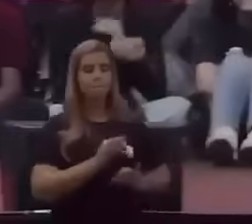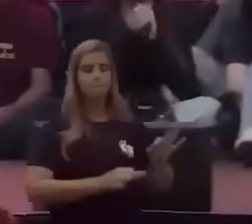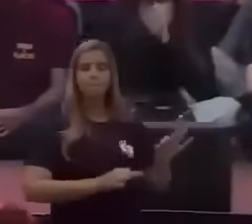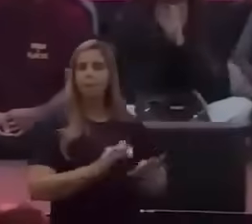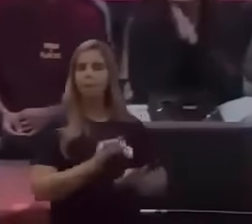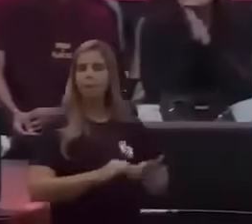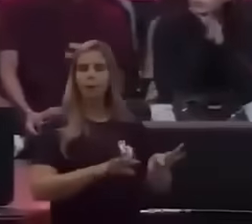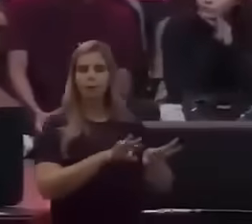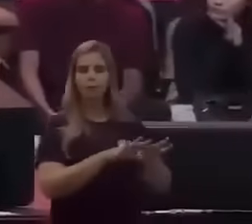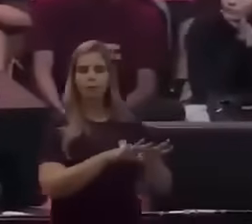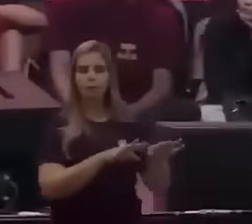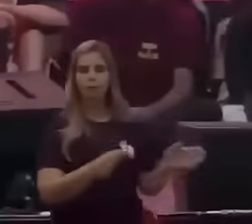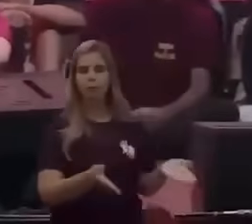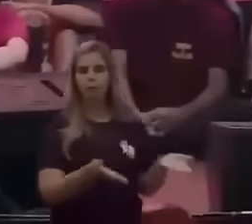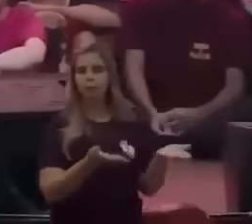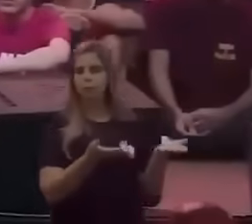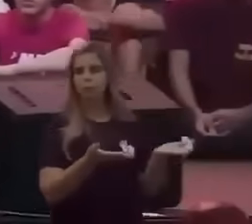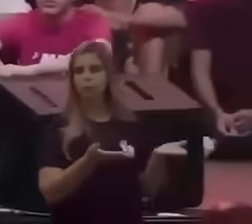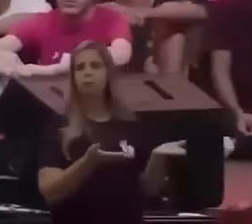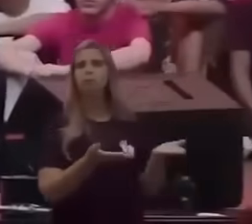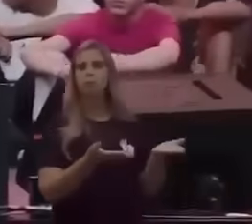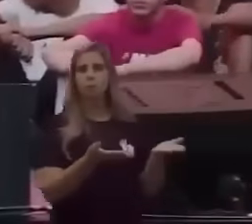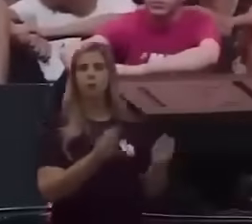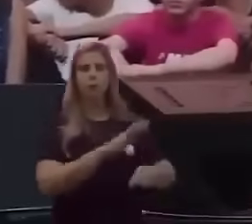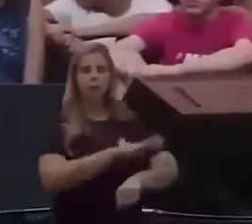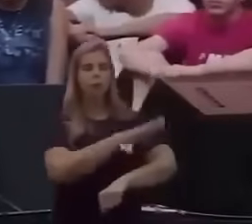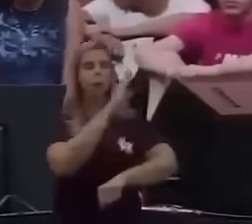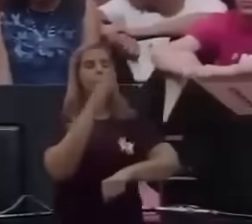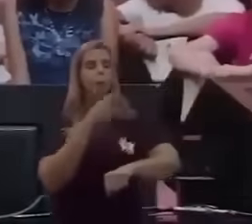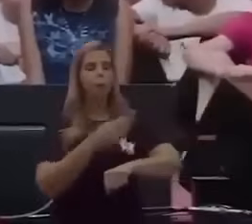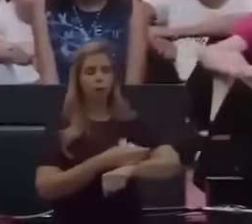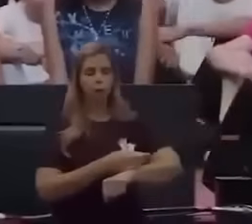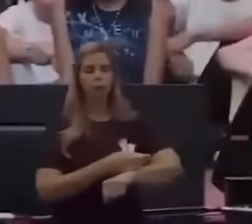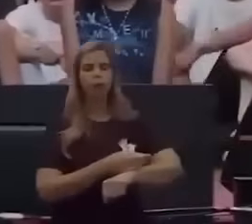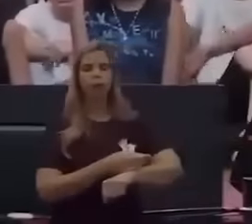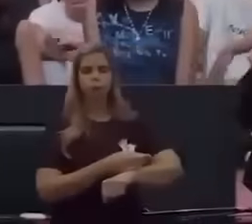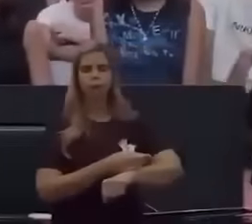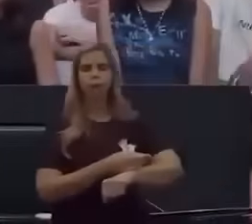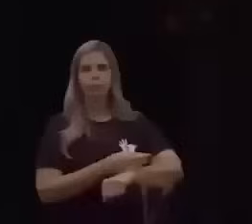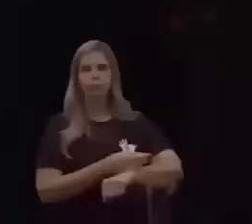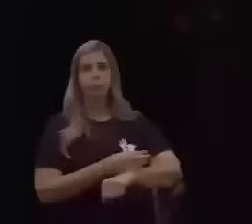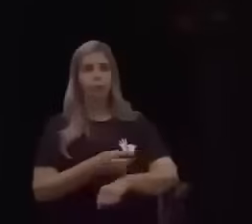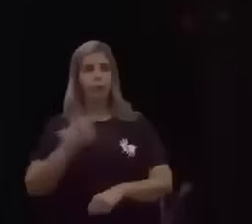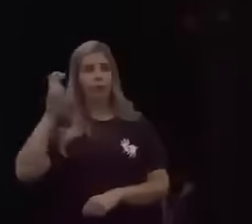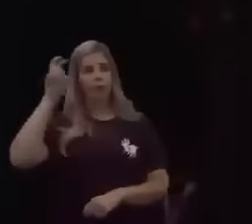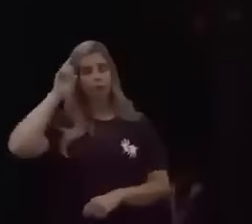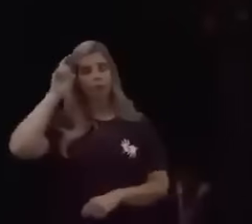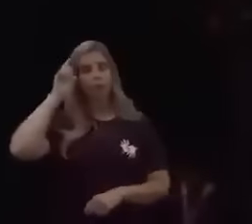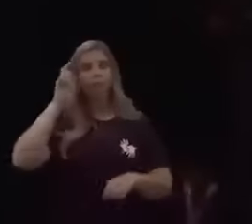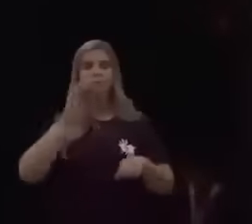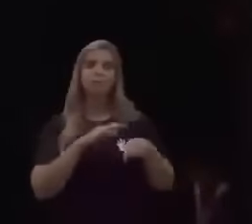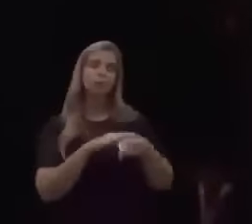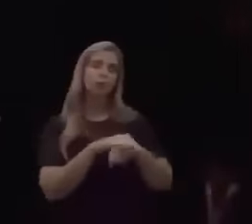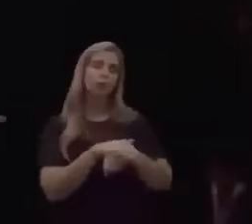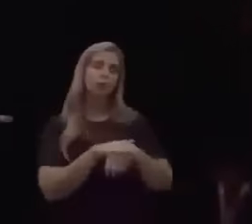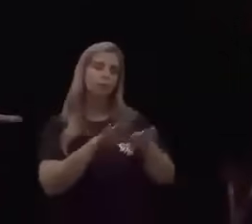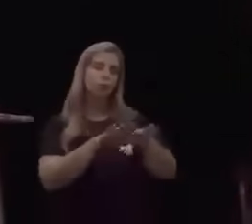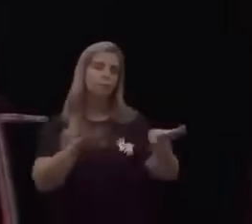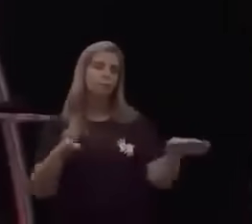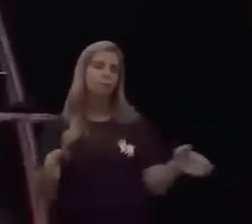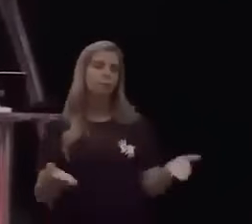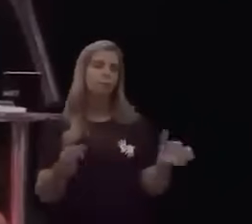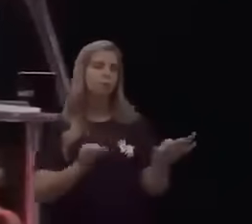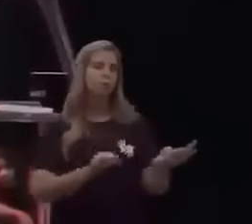cenáculo no Monte Sião. Chega quinta-feira à noite, a mesa está